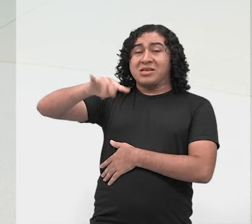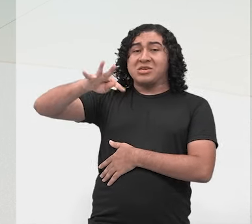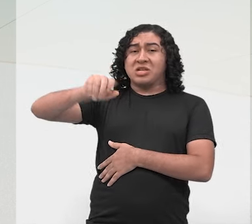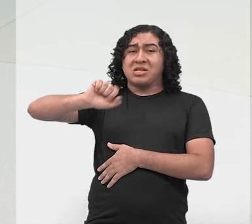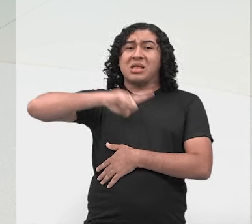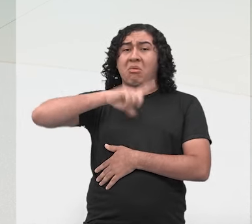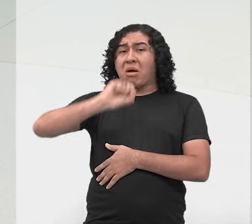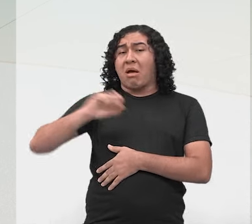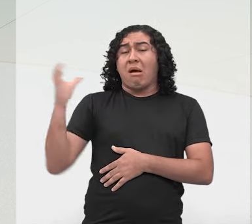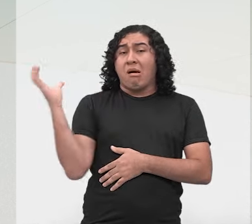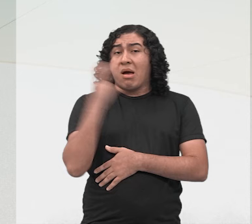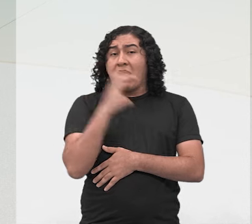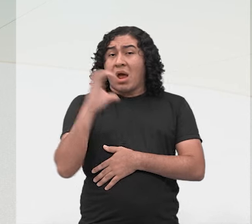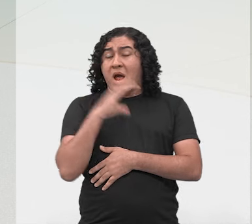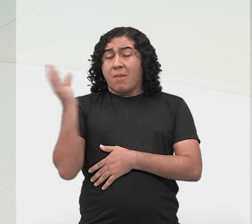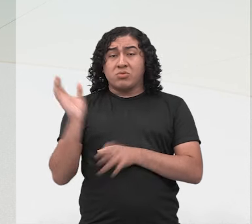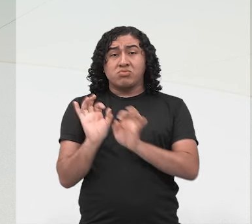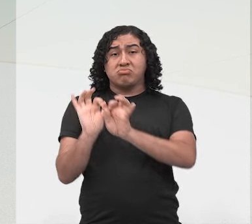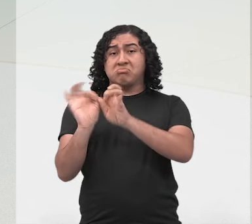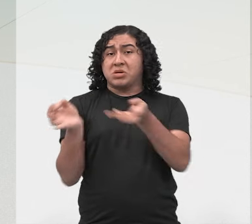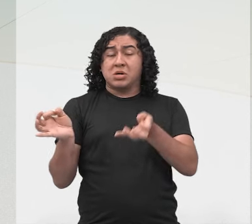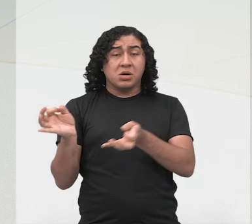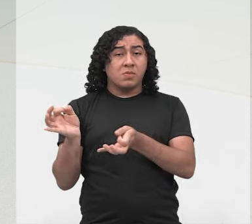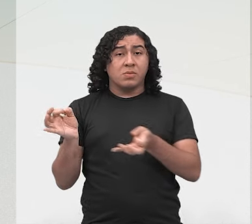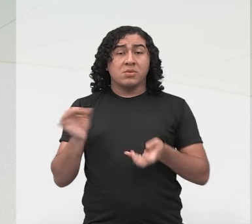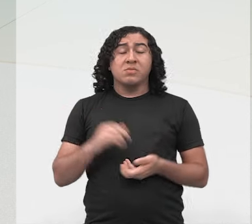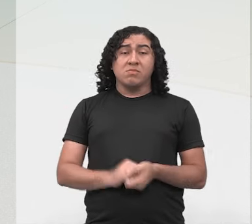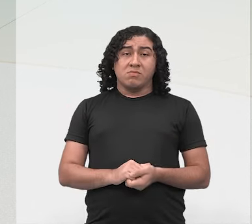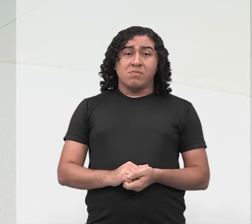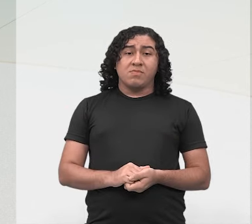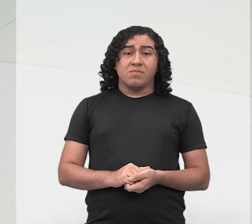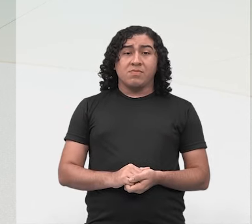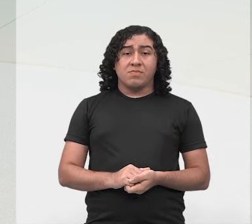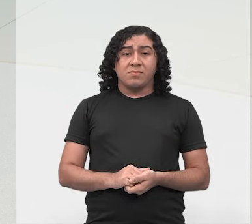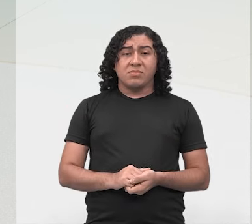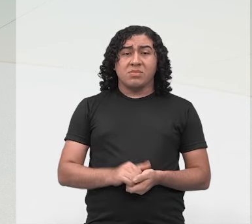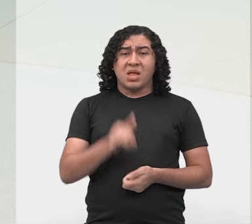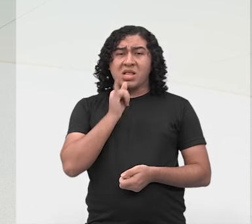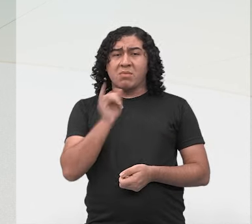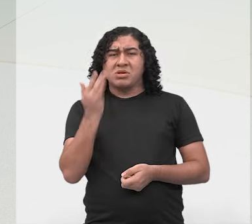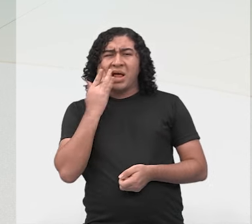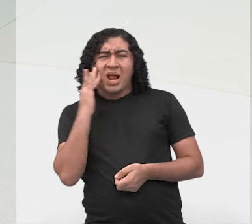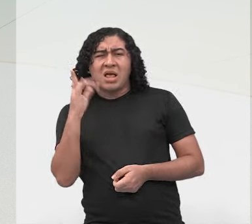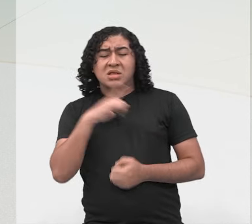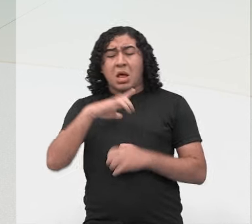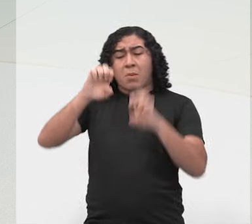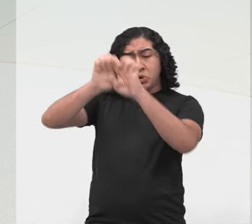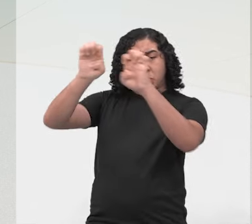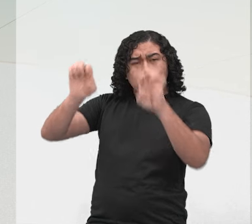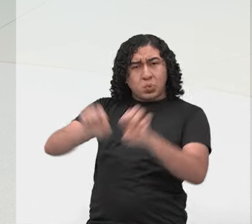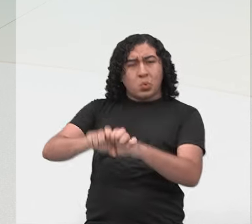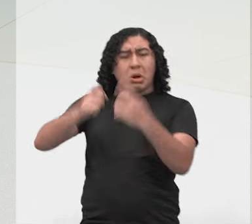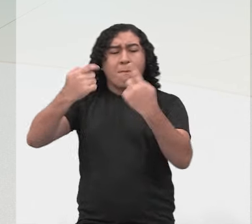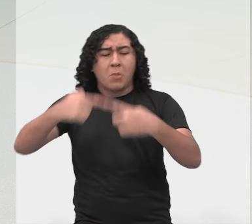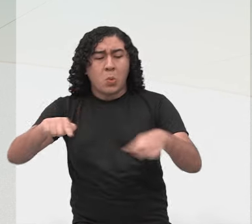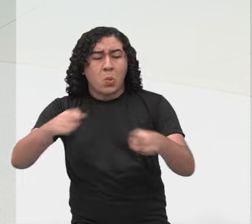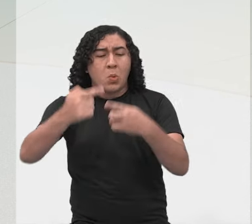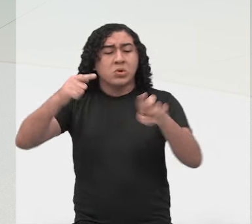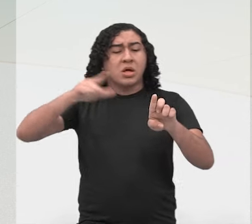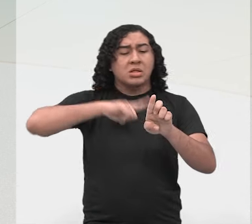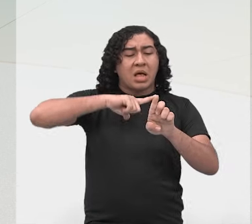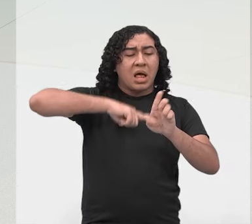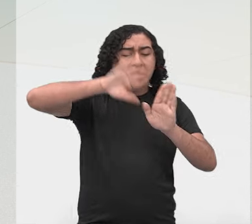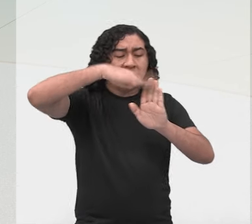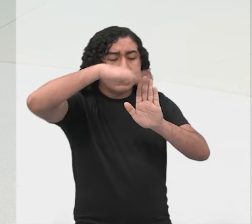muito prática, coisa muito rápida. Então às vezes a gente... Será que tem uma organização? Tem uma organização? Tem uma